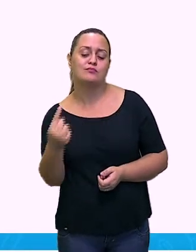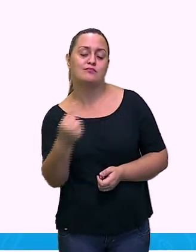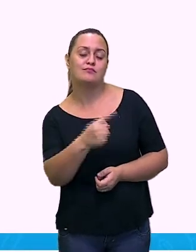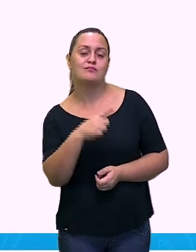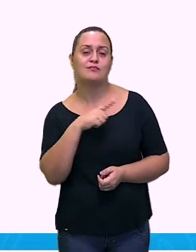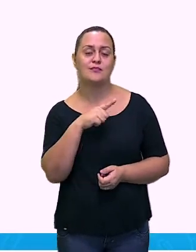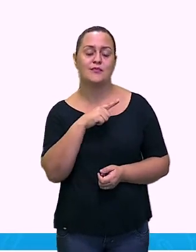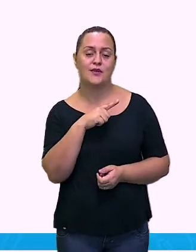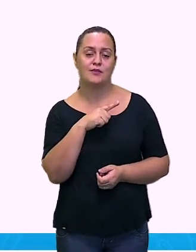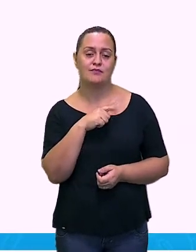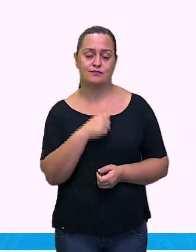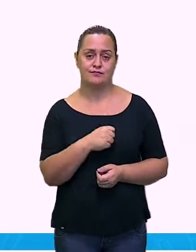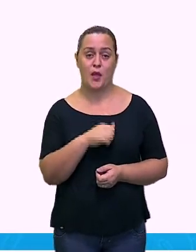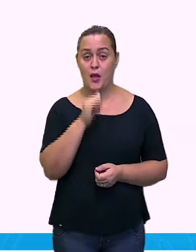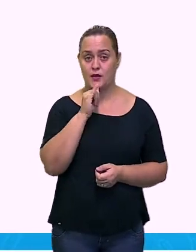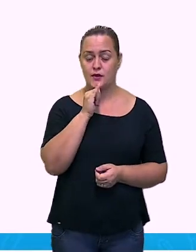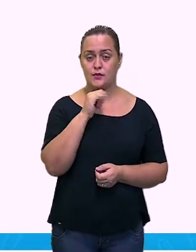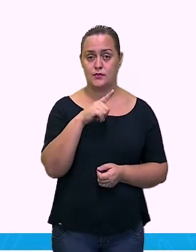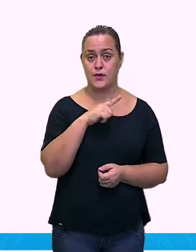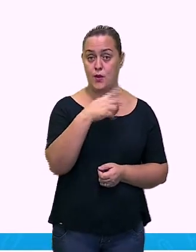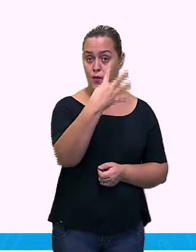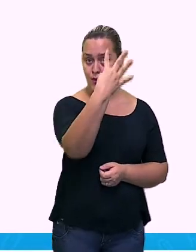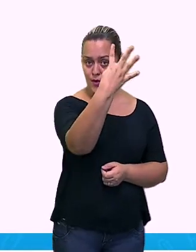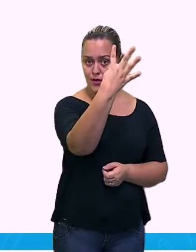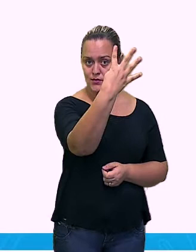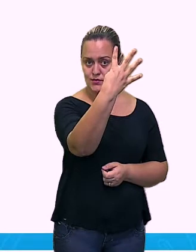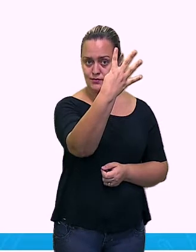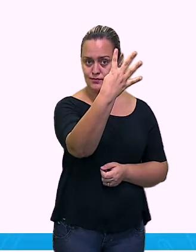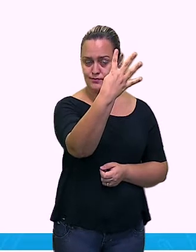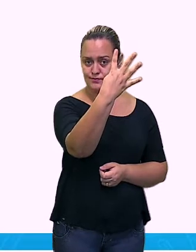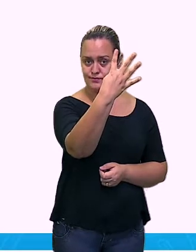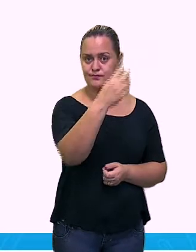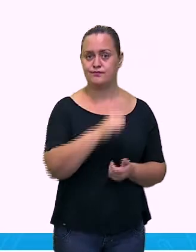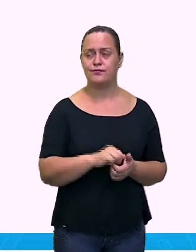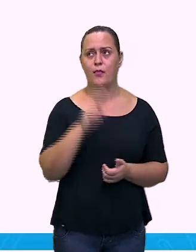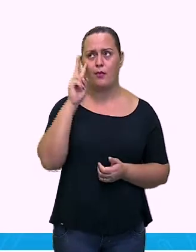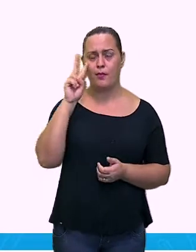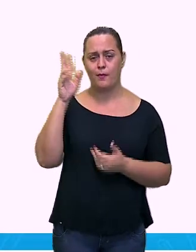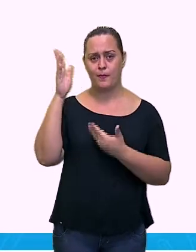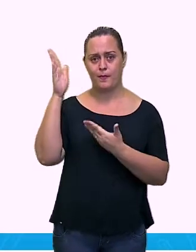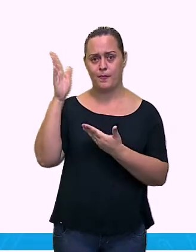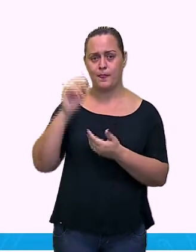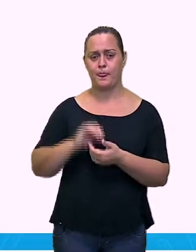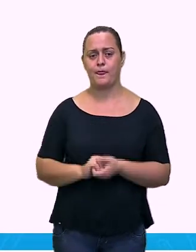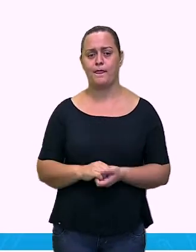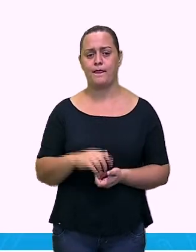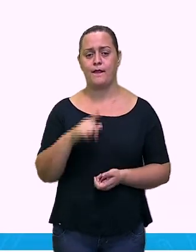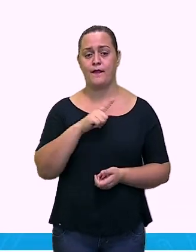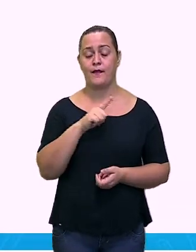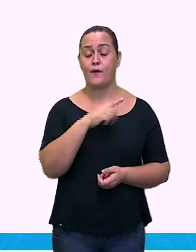eu vou fazer aqui ó vamos representar o número 4 no Vamos colocar quadradinho